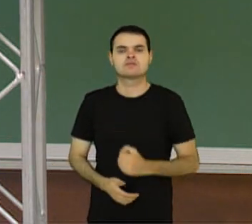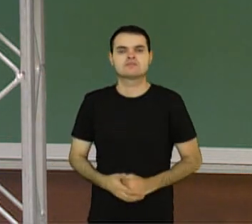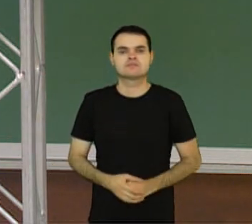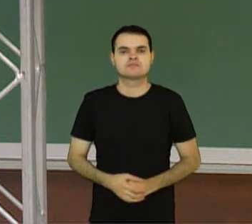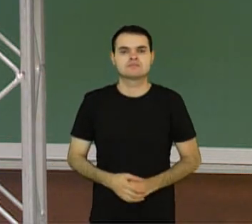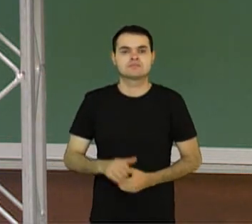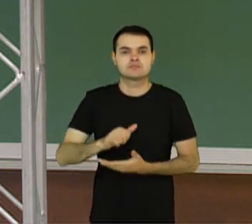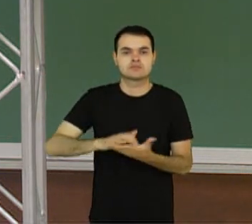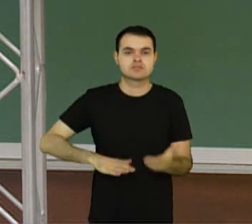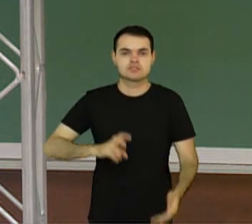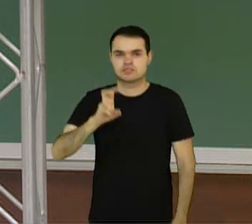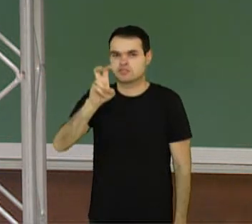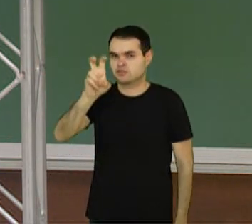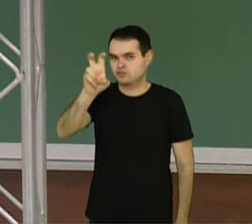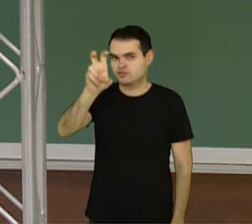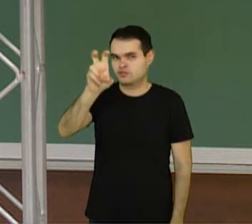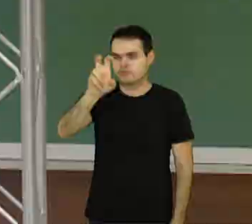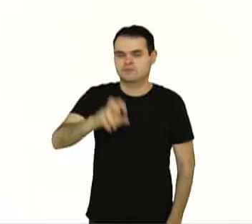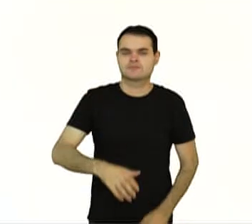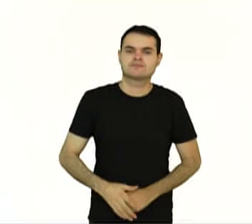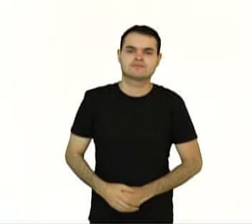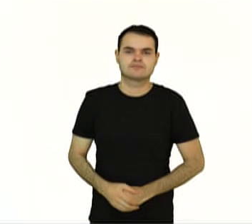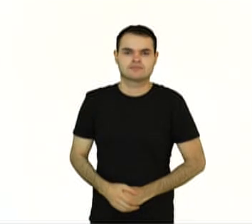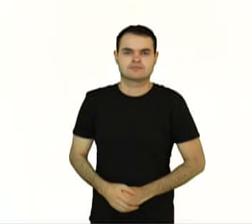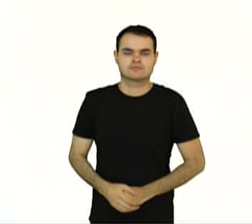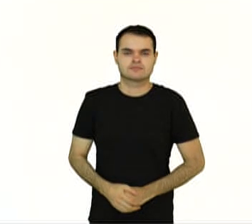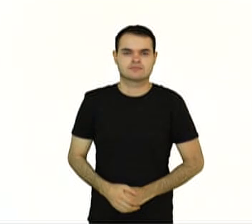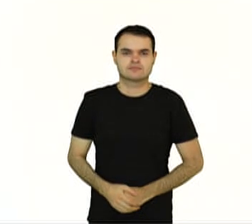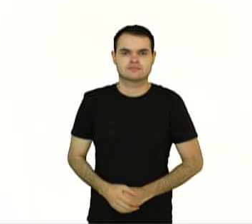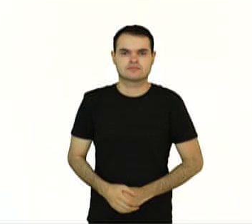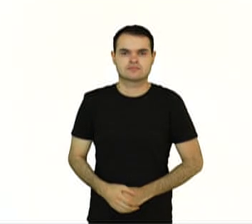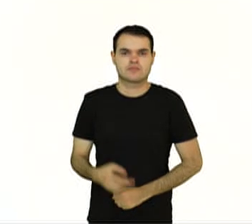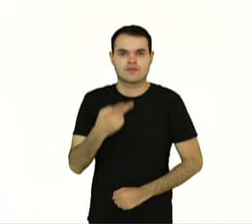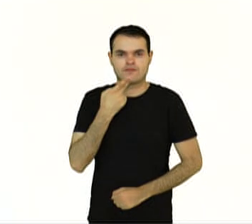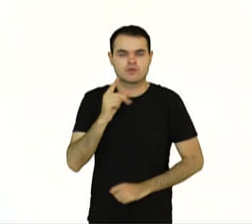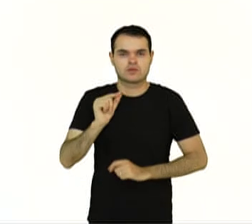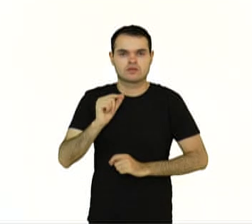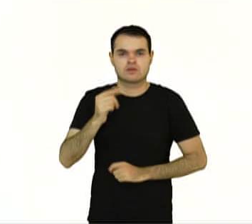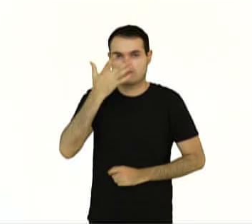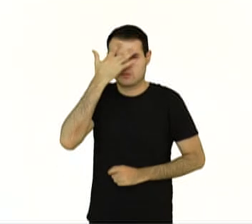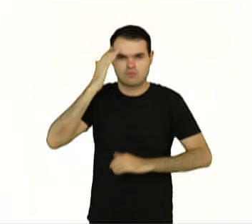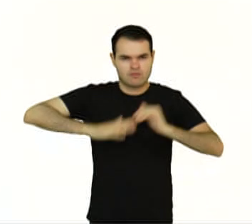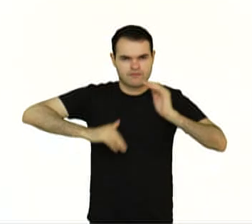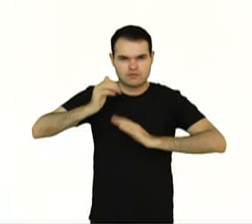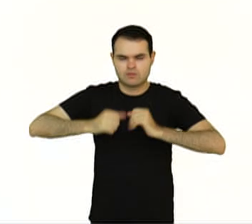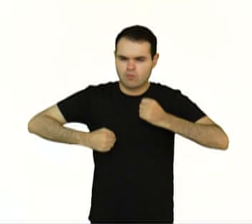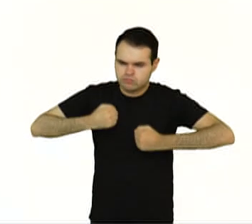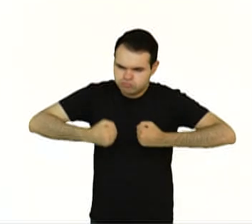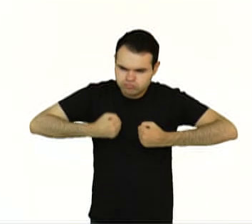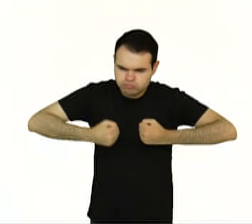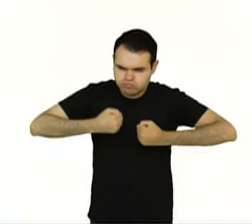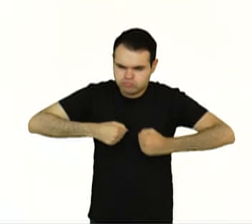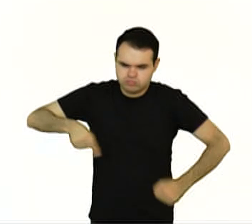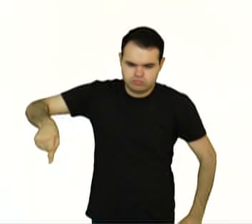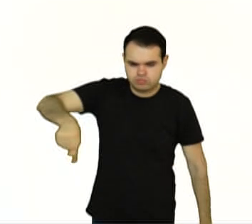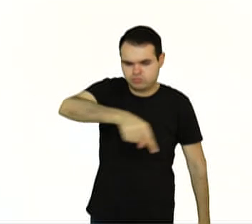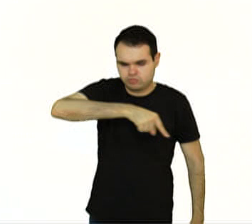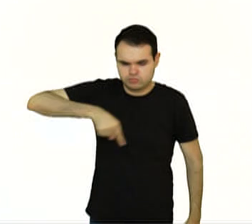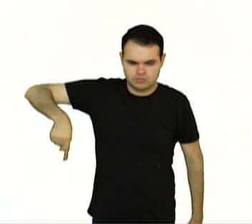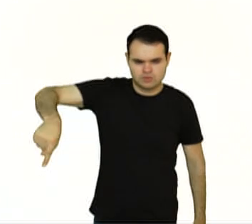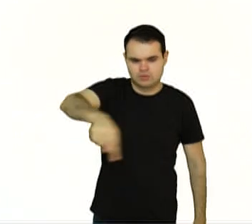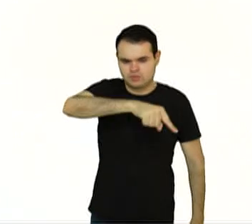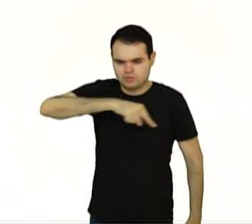exercício 5. No exercício 5, ele fala que um atleta dá 6 voltas numa pista